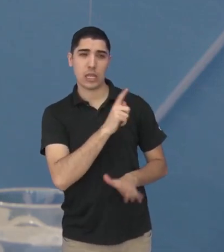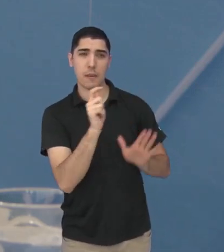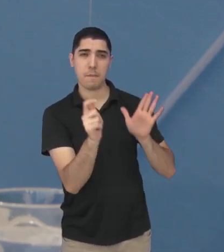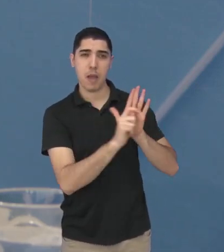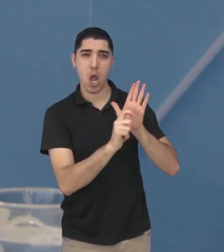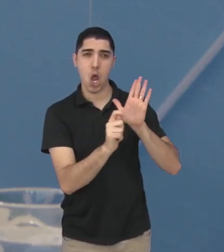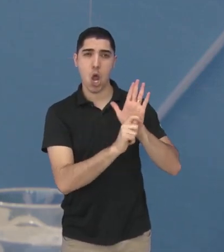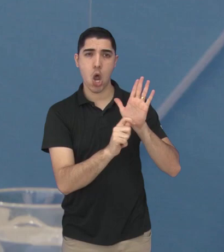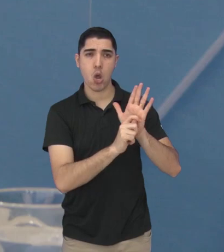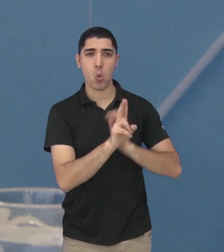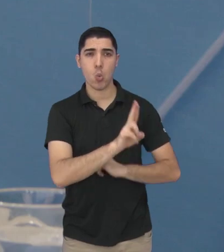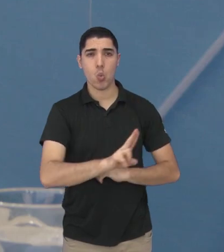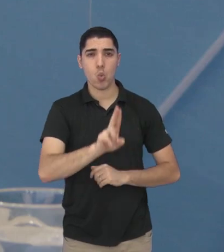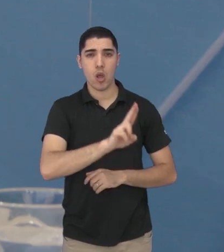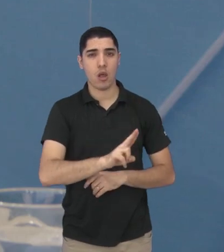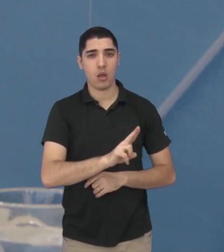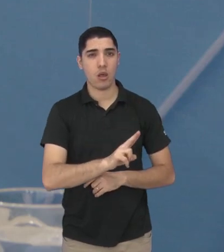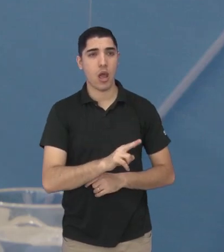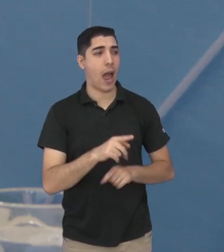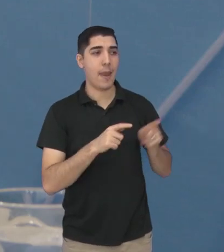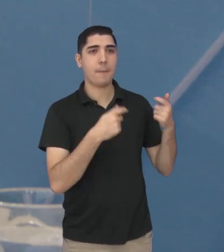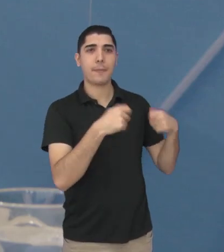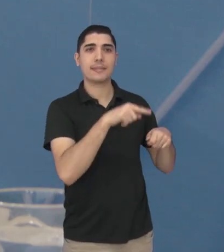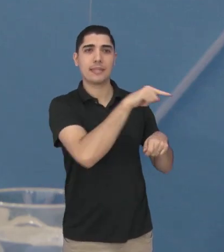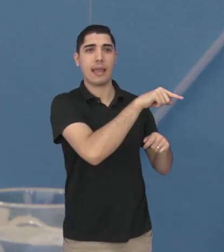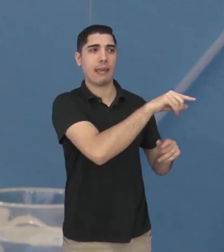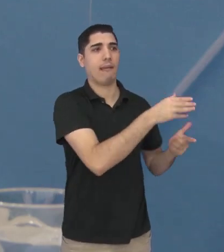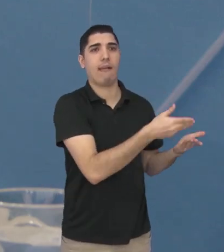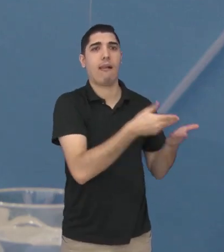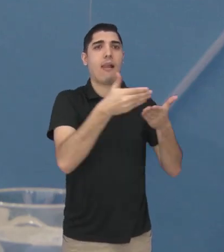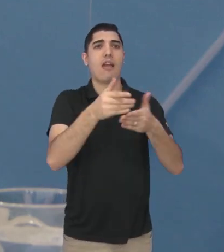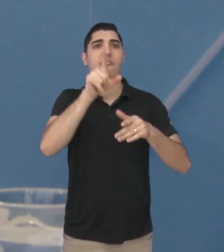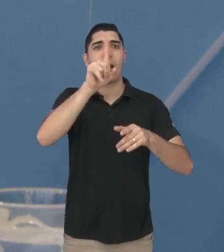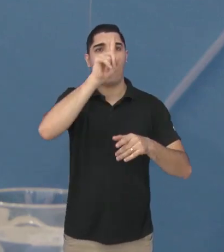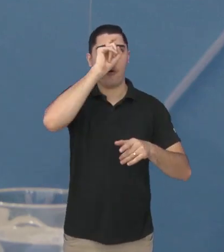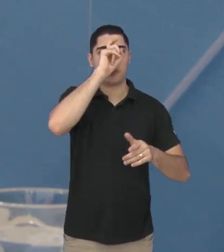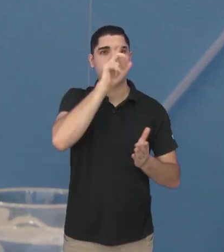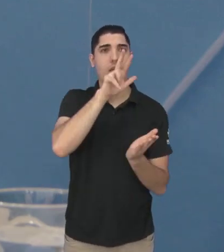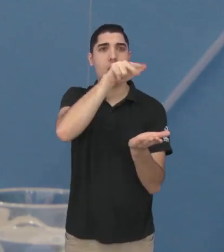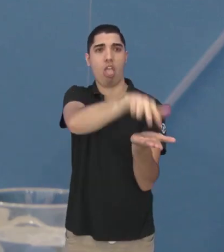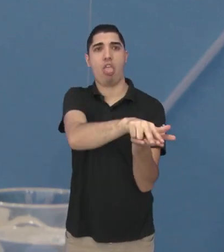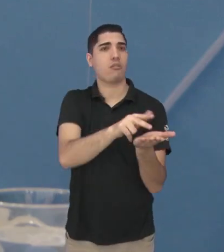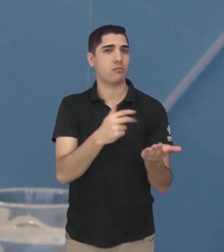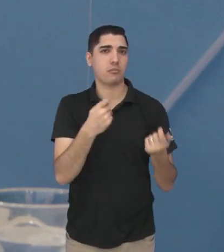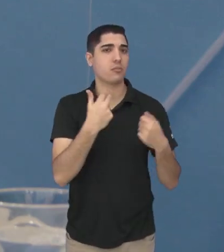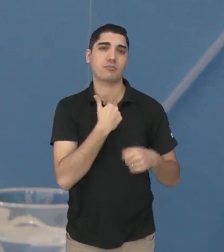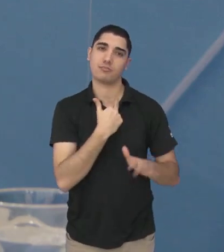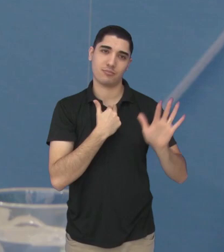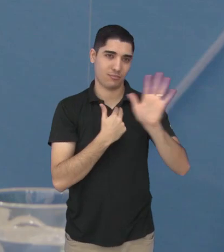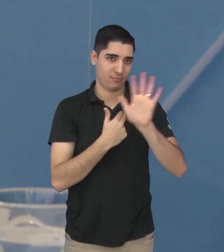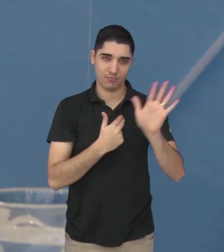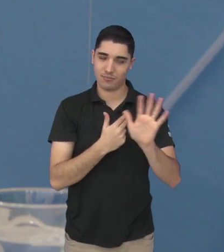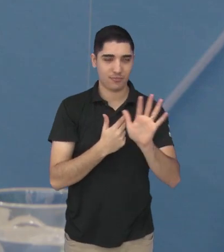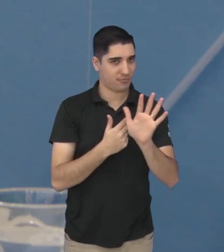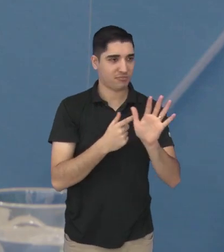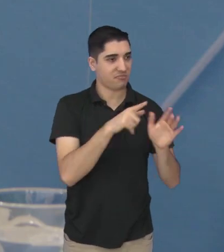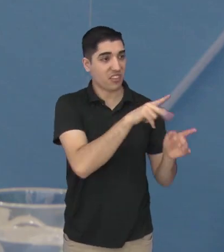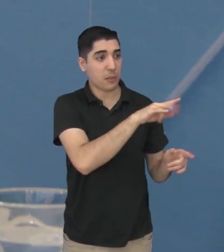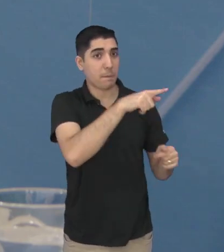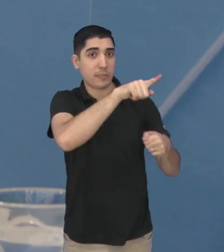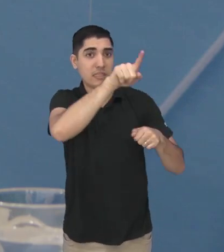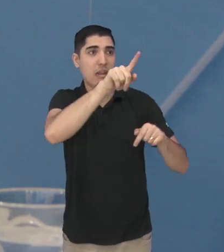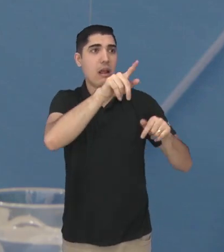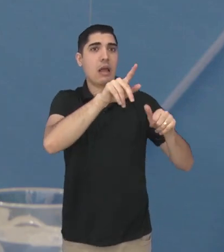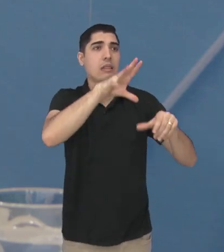fumando maconha. Você não precisa levar esse menino para internar, né? Senão a gente retorna para a época do bicho de 7 cabeças. A